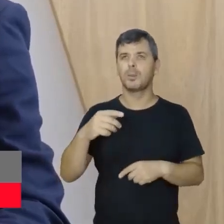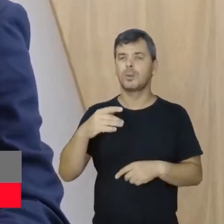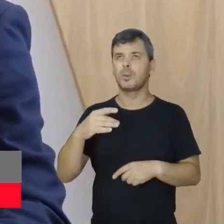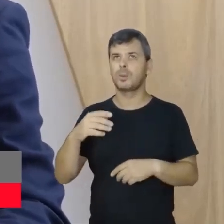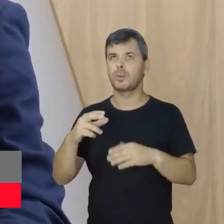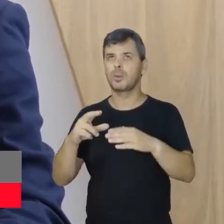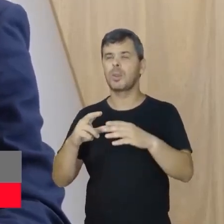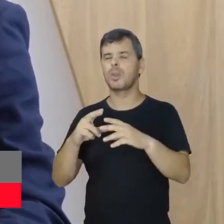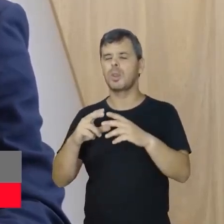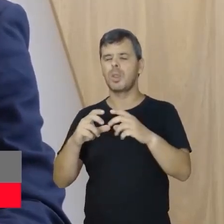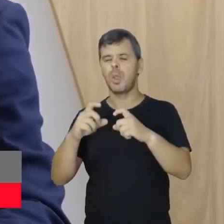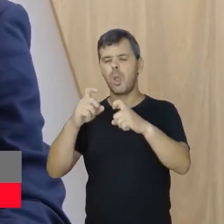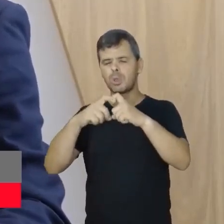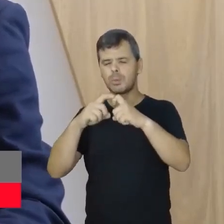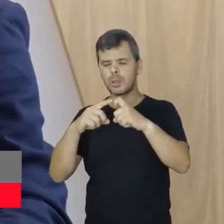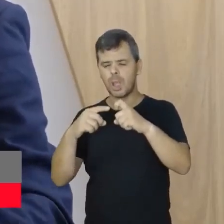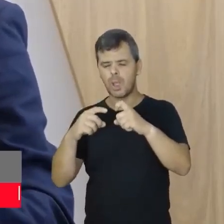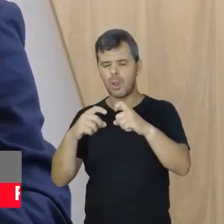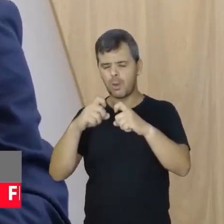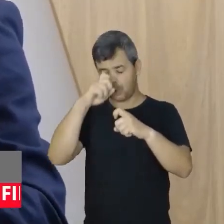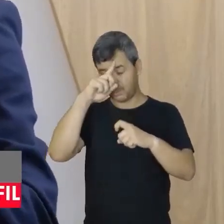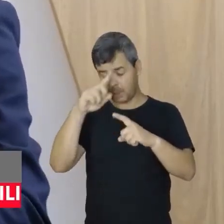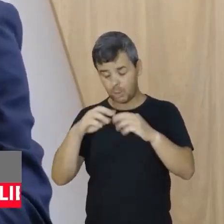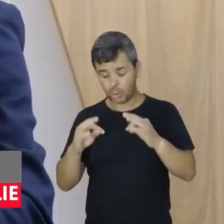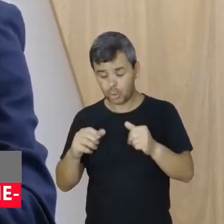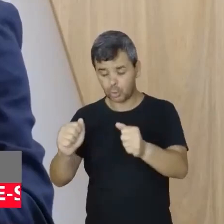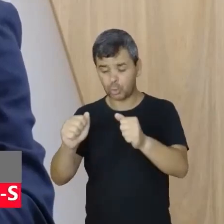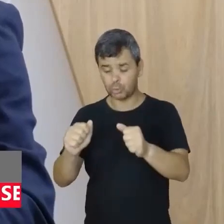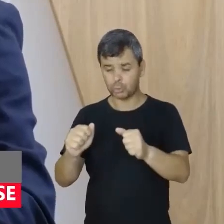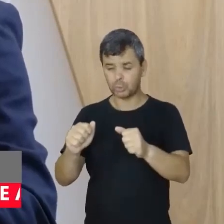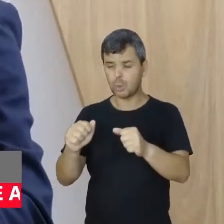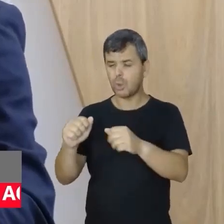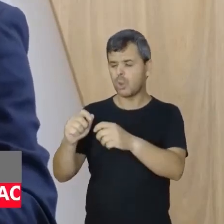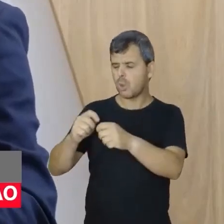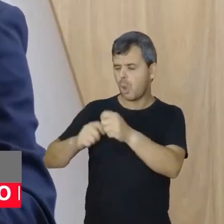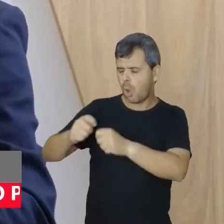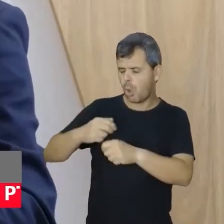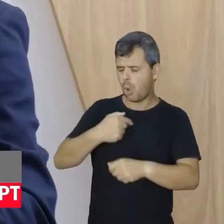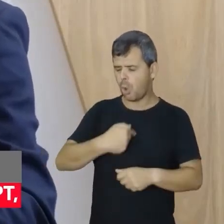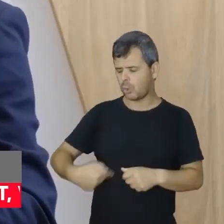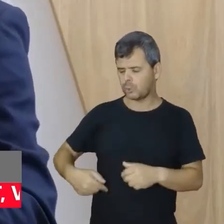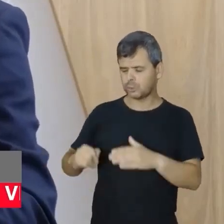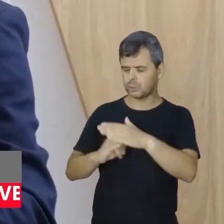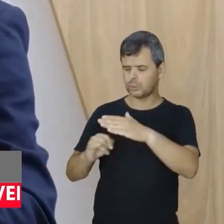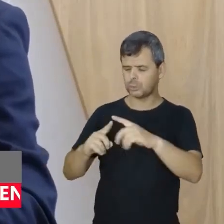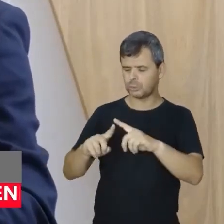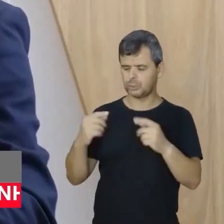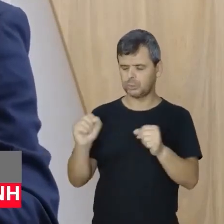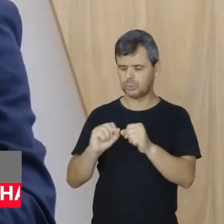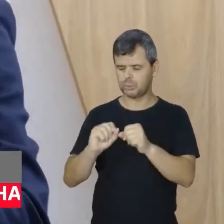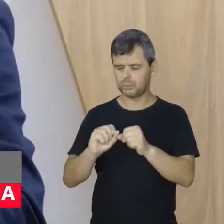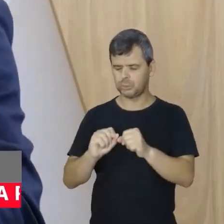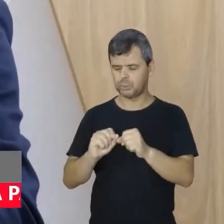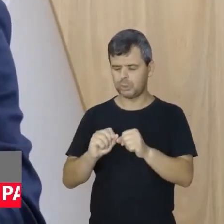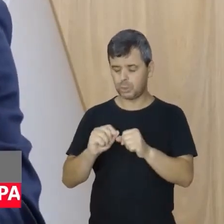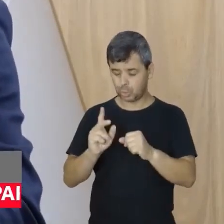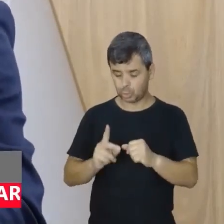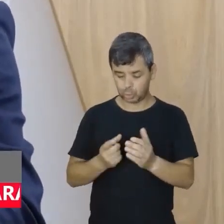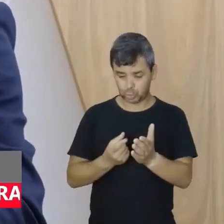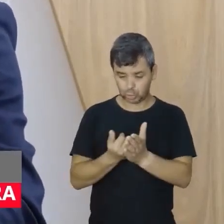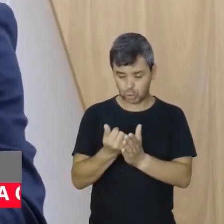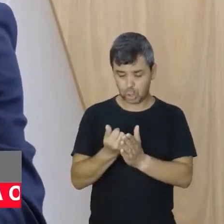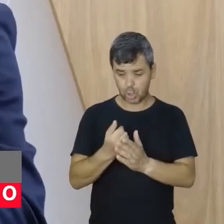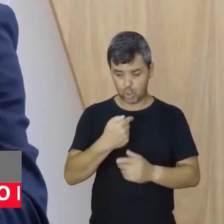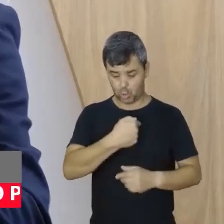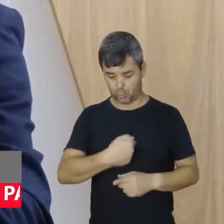o Exército, a Marinha, a Aeronáutica, todos aqueles órgãos do governo que, com dinheiro público